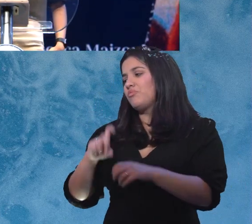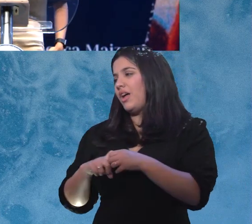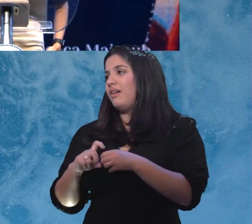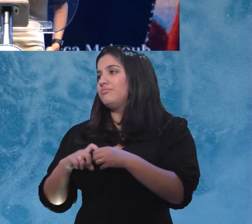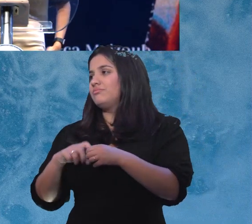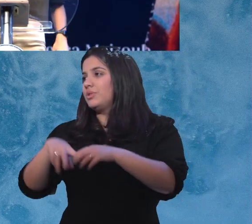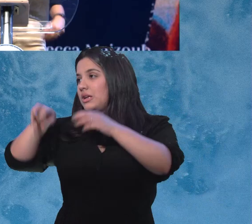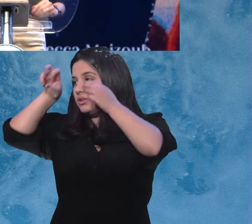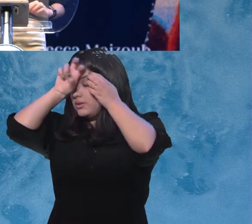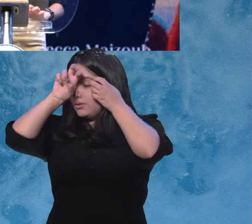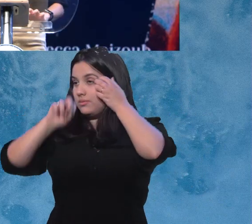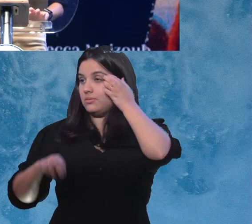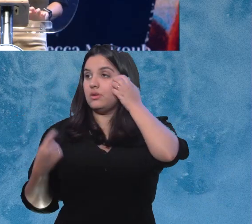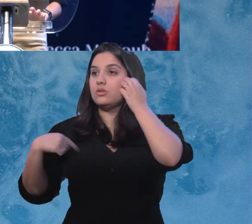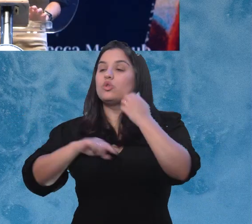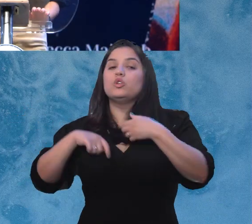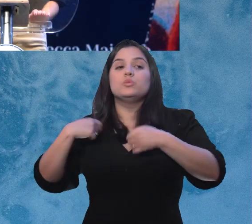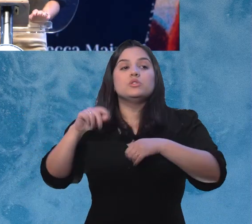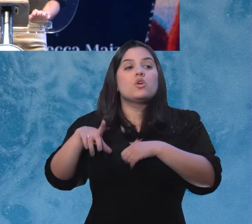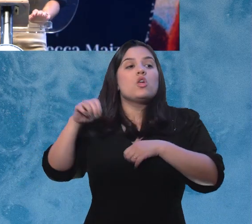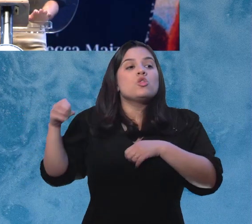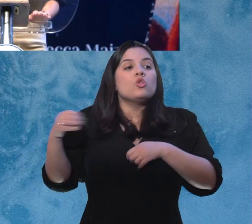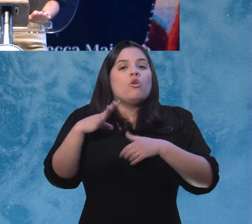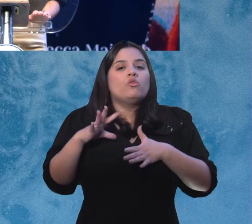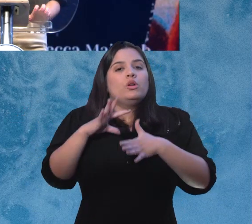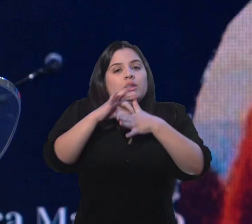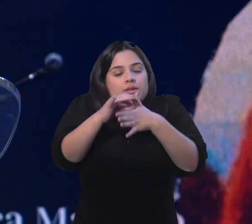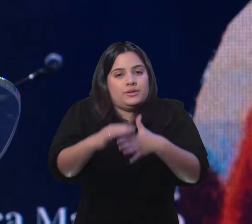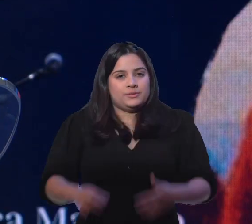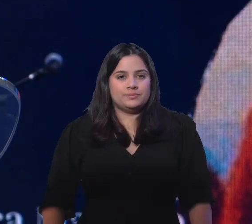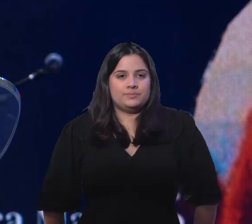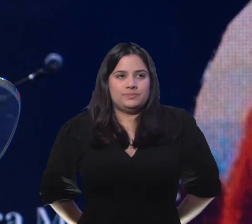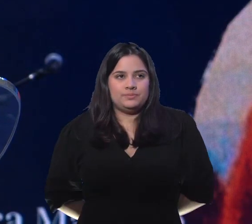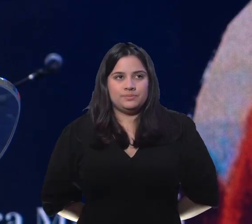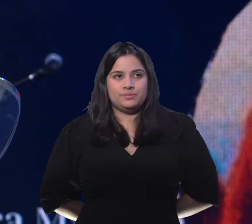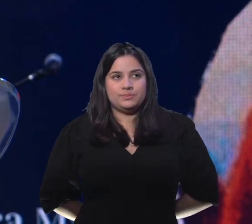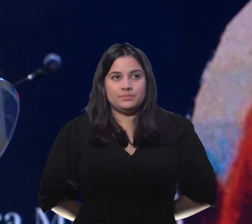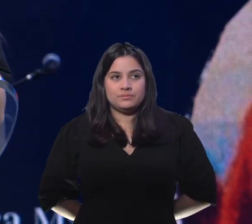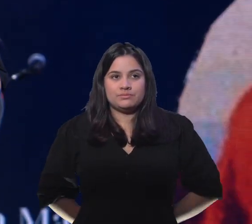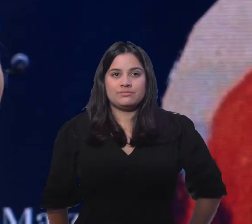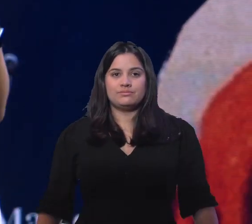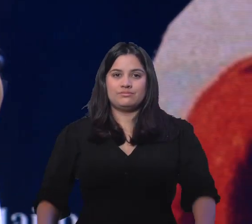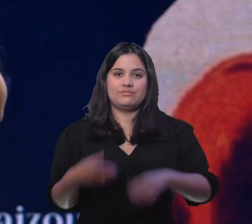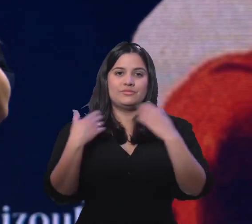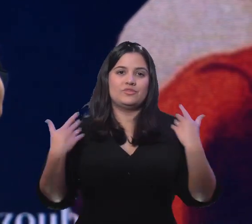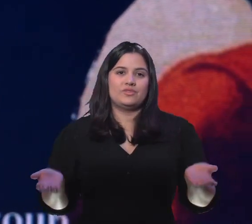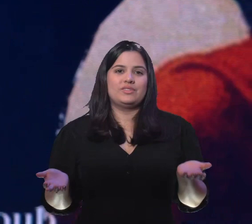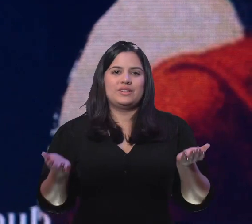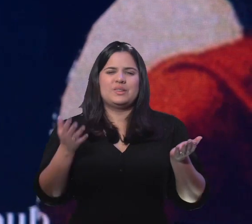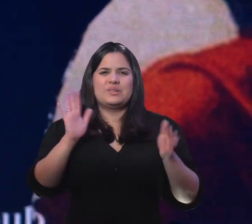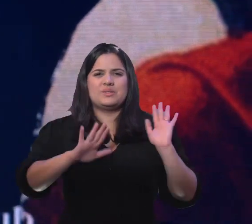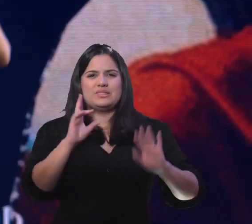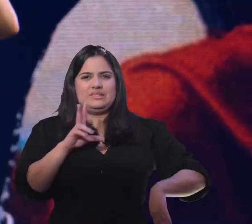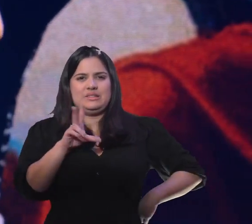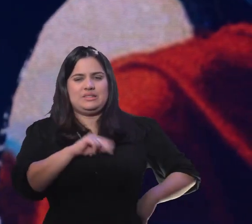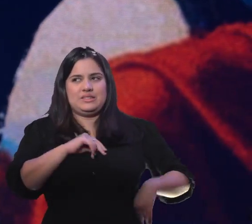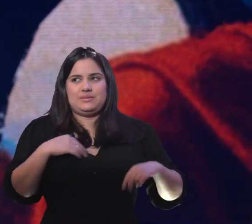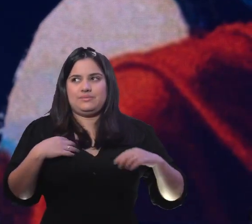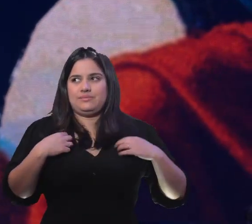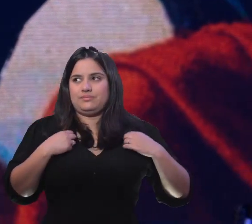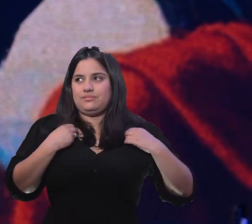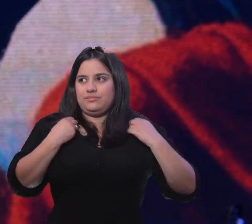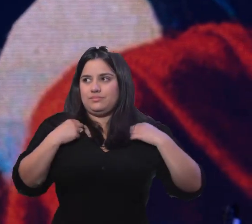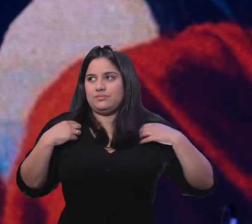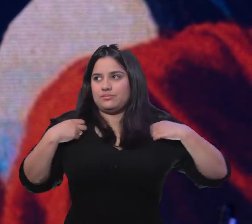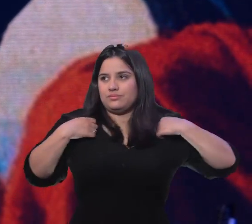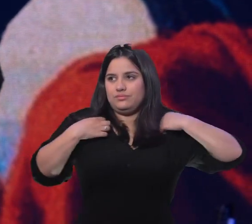outros: Vamos escolher um novo líder e voltar para o Egito. Gente, isso aqui me choca um pouco. Eles tinham acabado